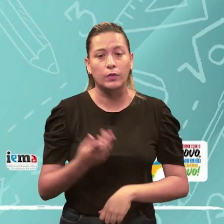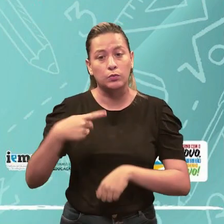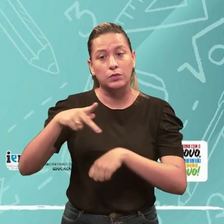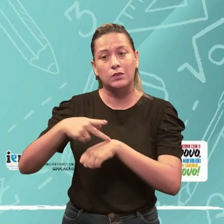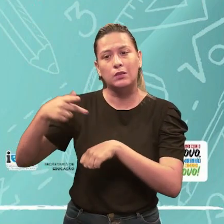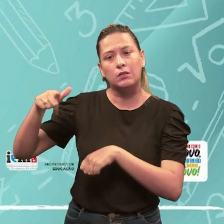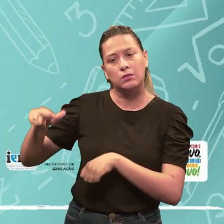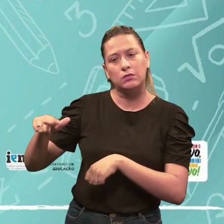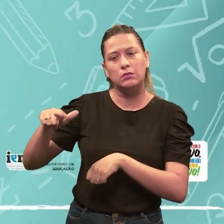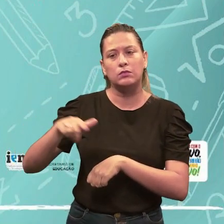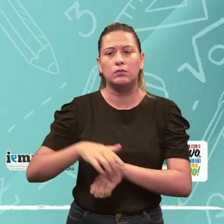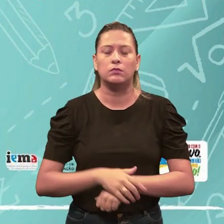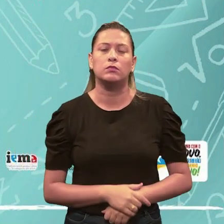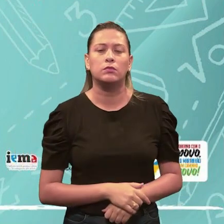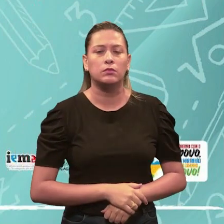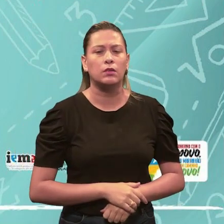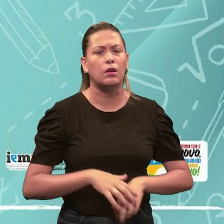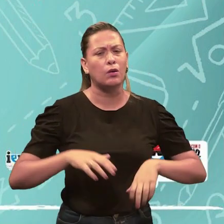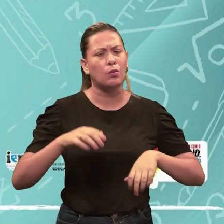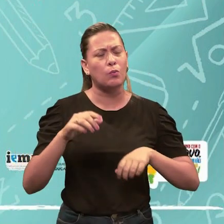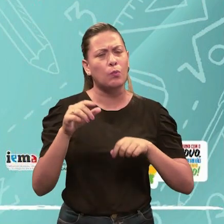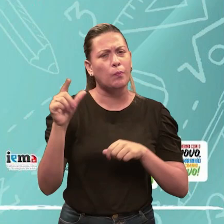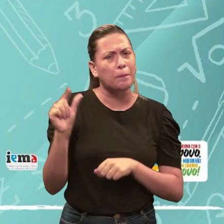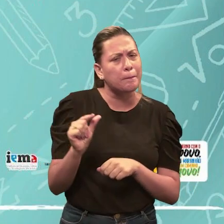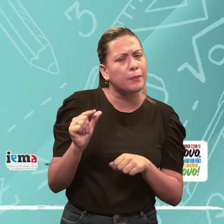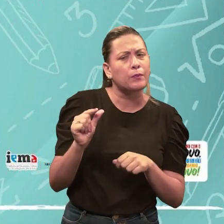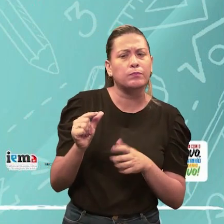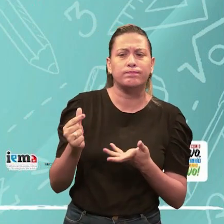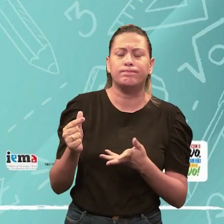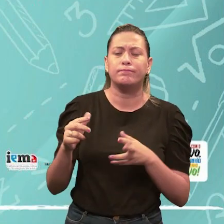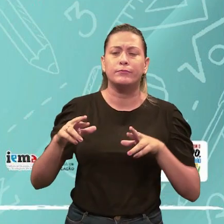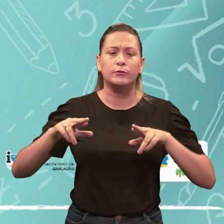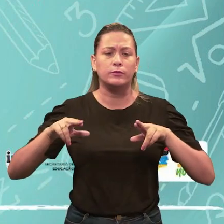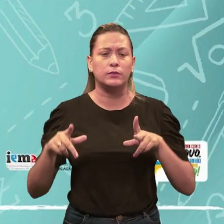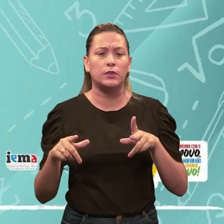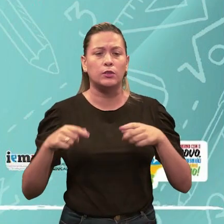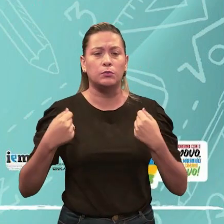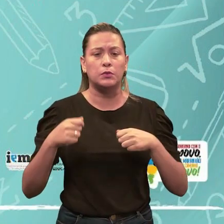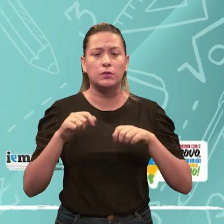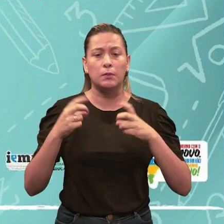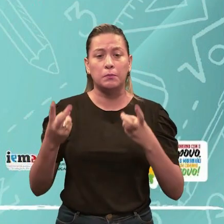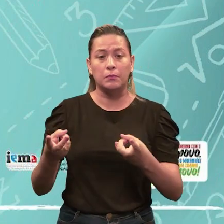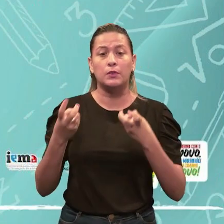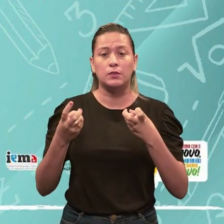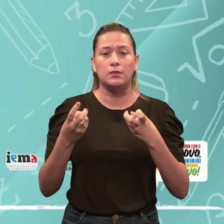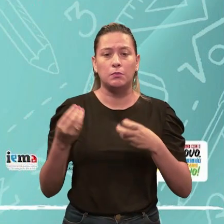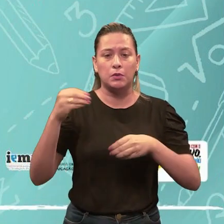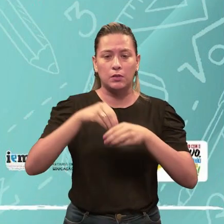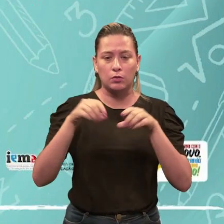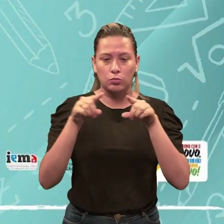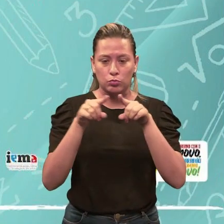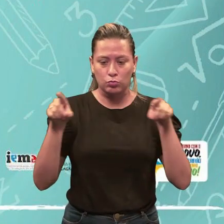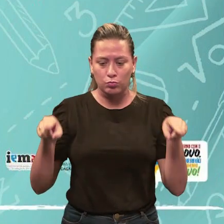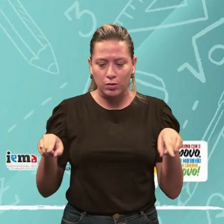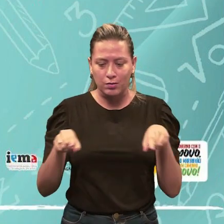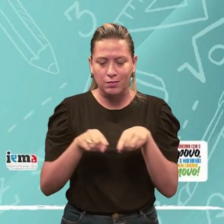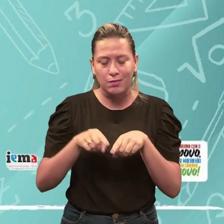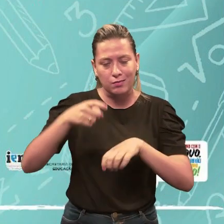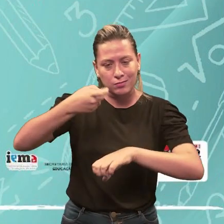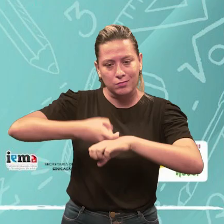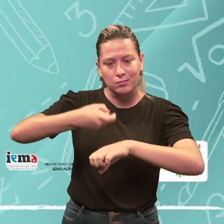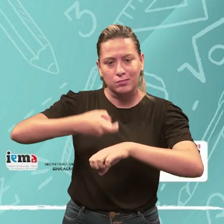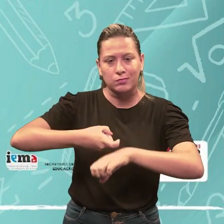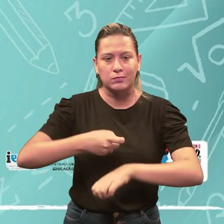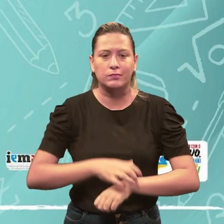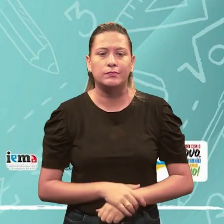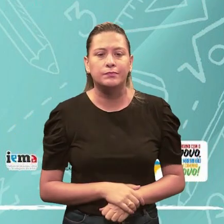são um pouco mais genéricos e você deve identificar com uma caixa retangular sólida.